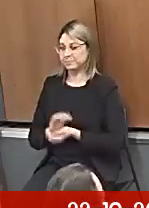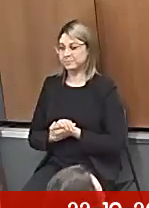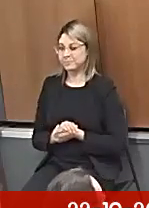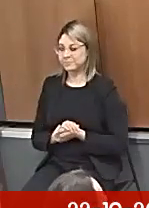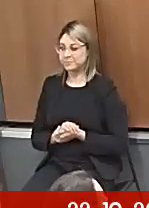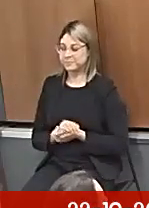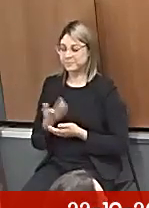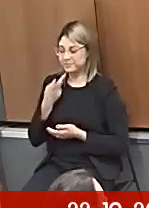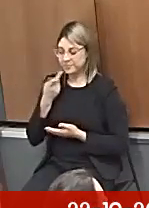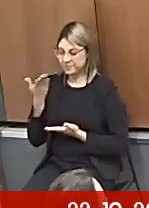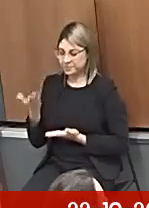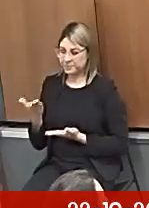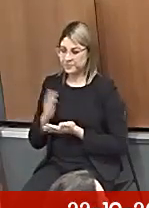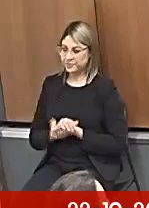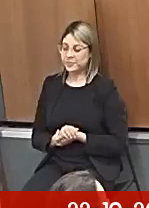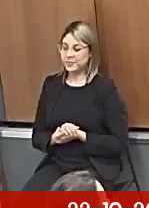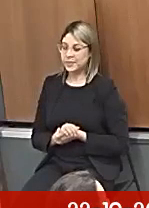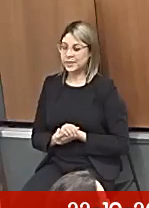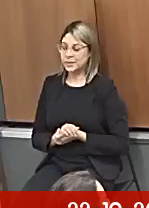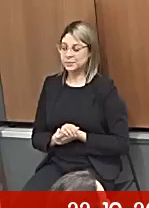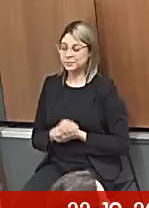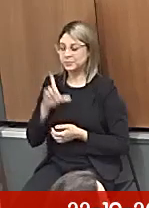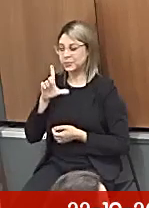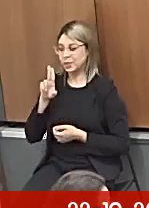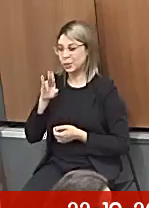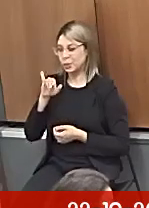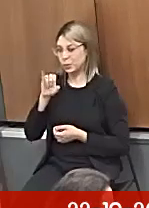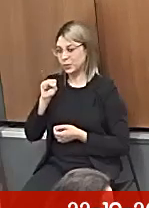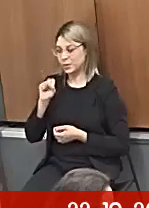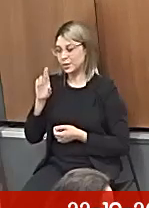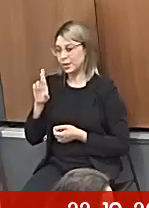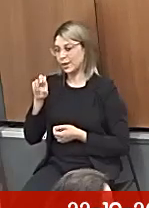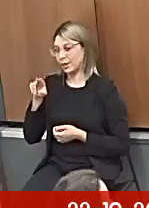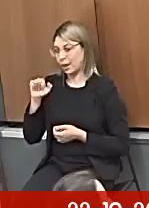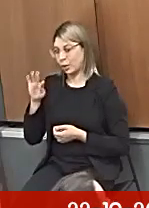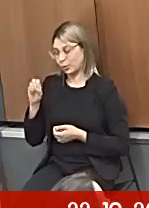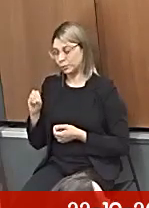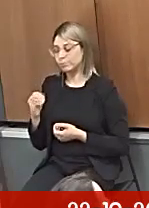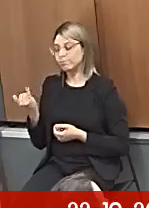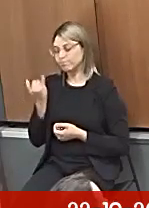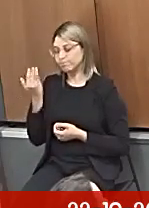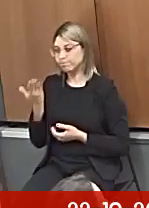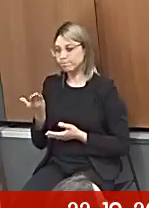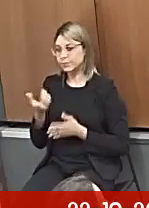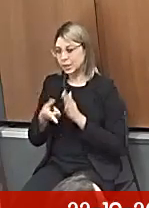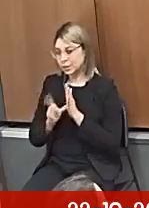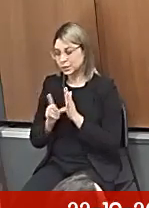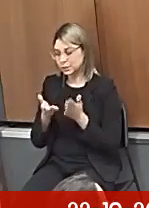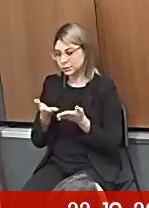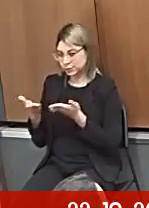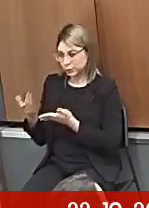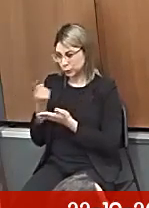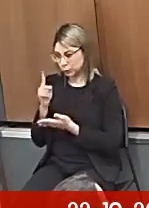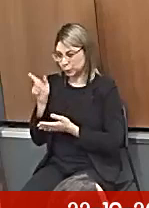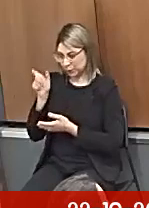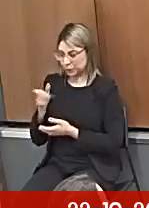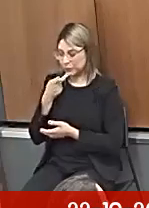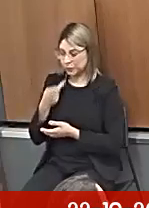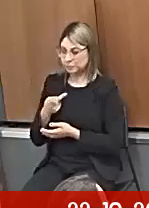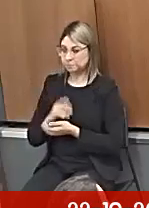Muito obrigado pela fala, doutor Luiz Renato, muito importante. Antes, então, de passar para a última